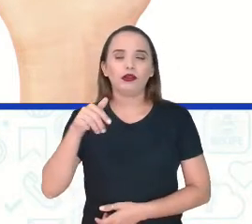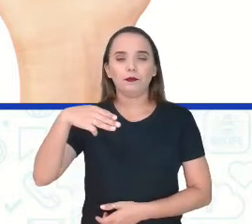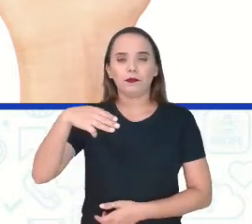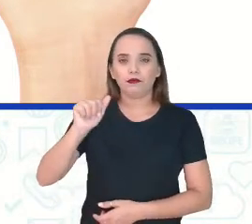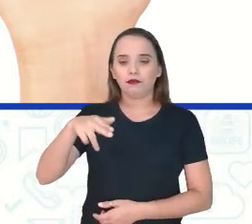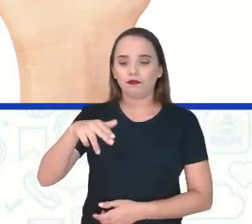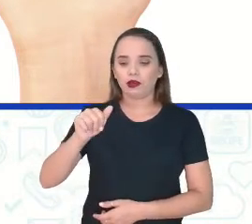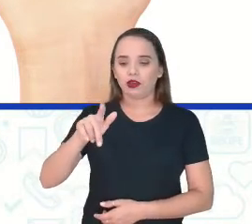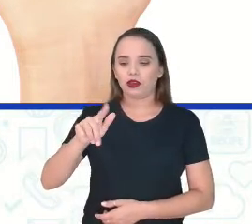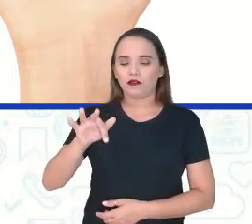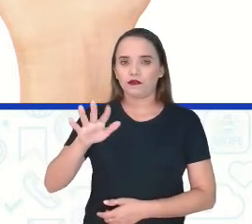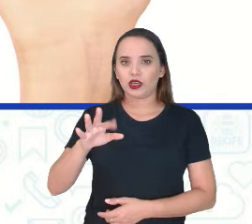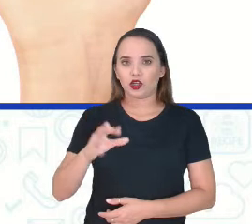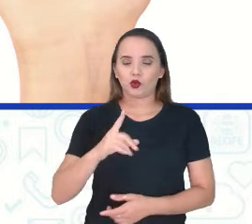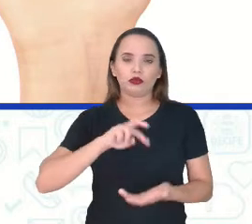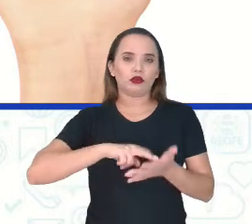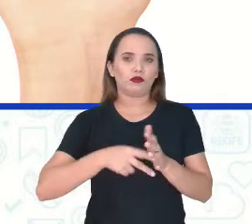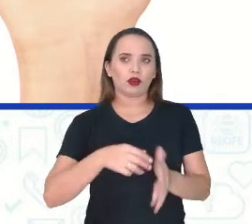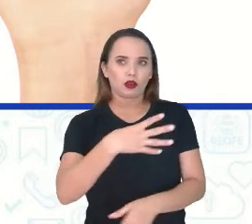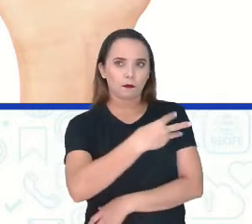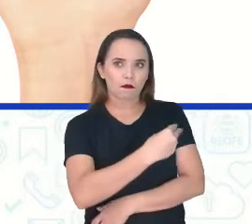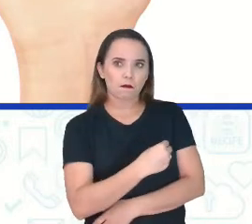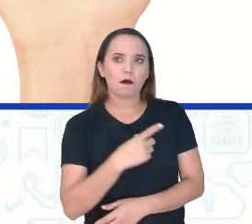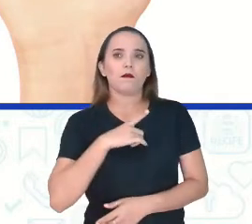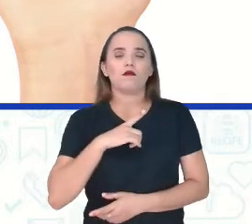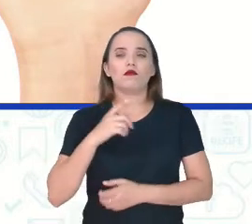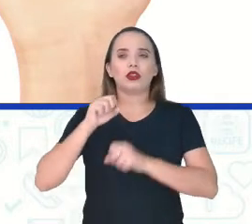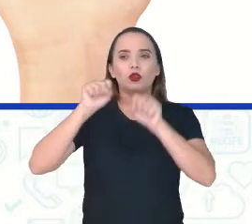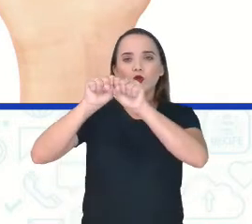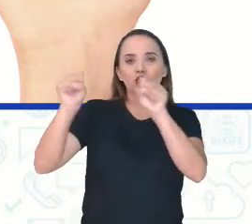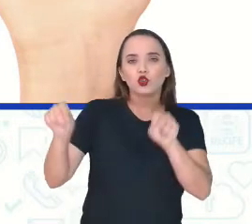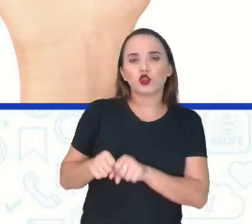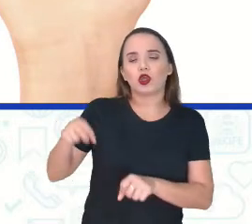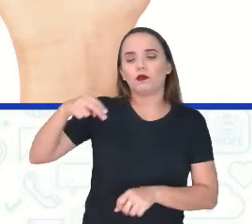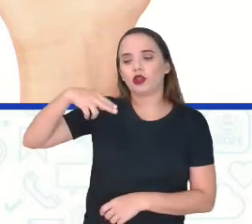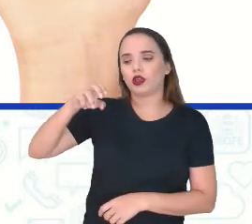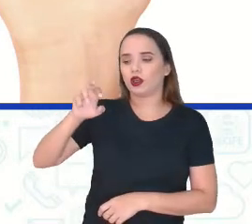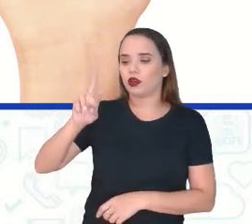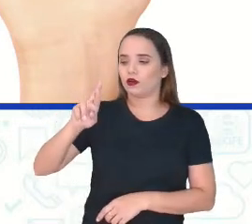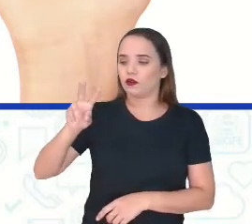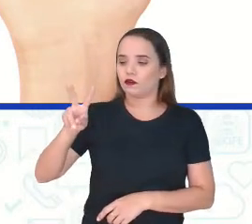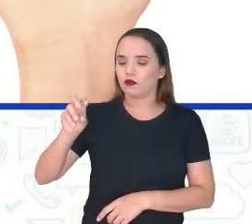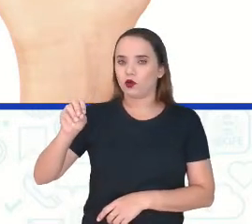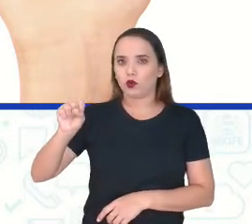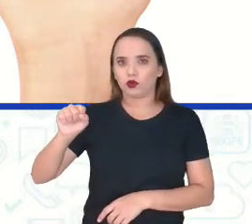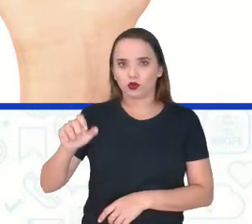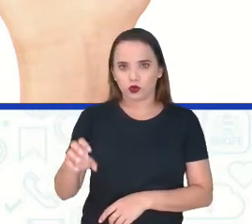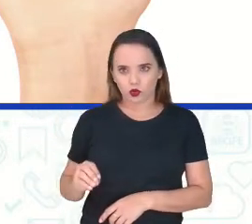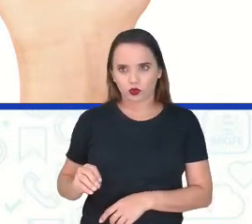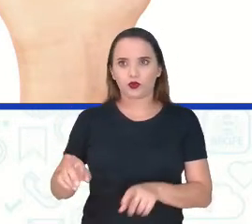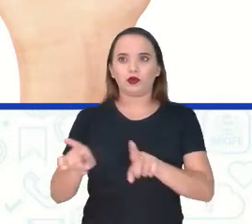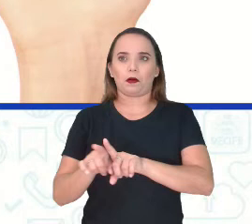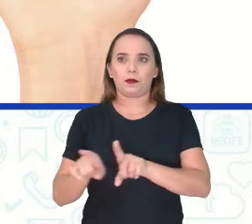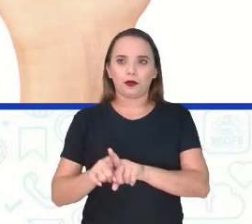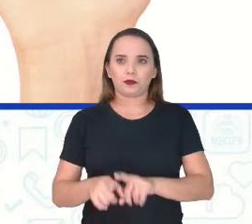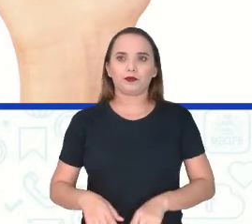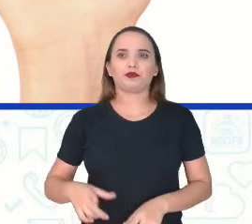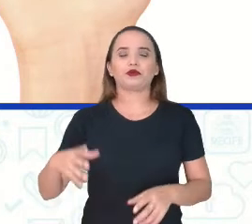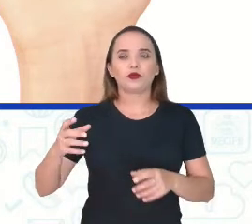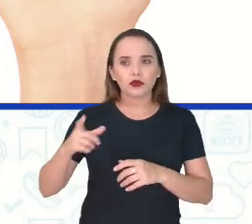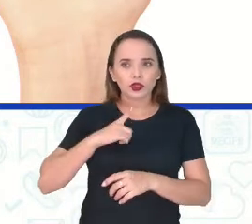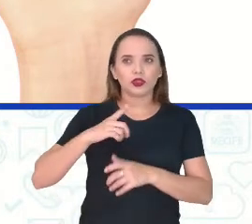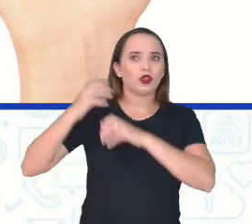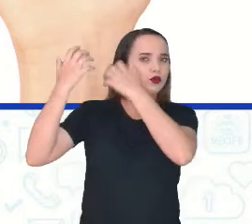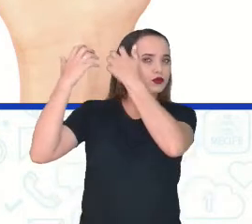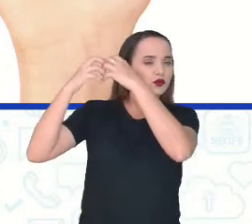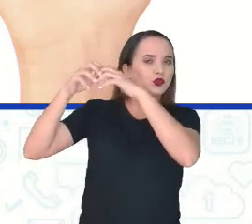nervoso, que inclui um cérebro desenvolvido. Os humanos, assim como os ratos, também são mamíferos que possuem